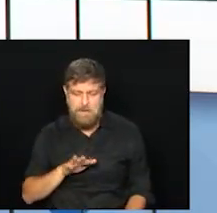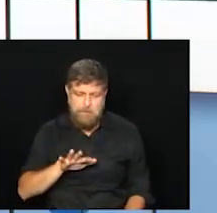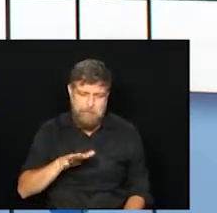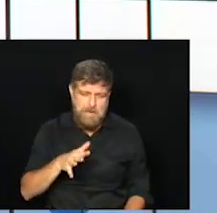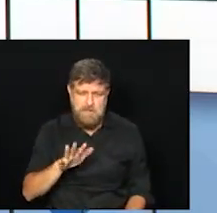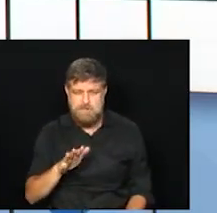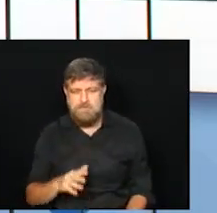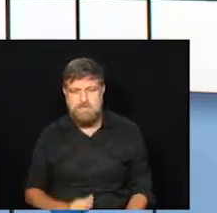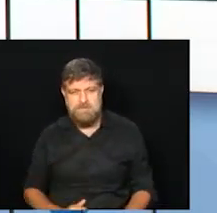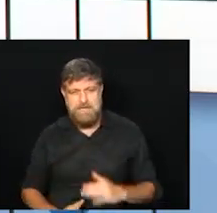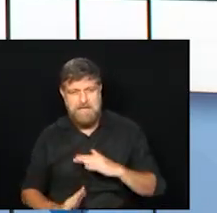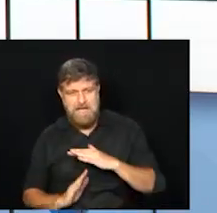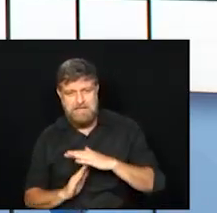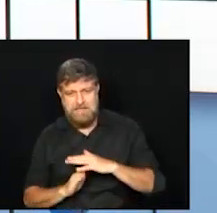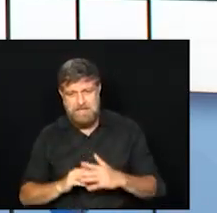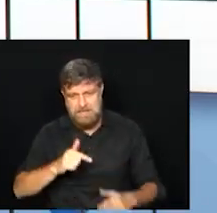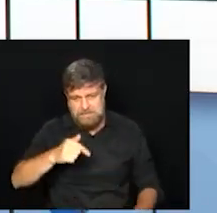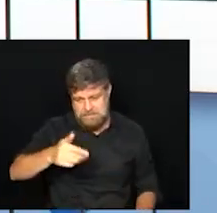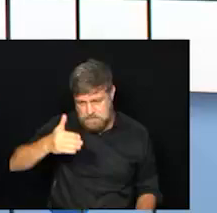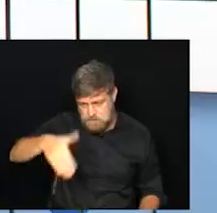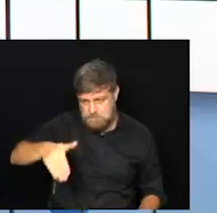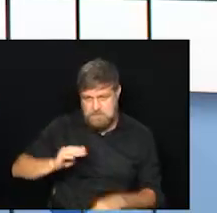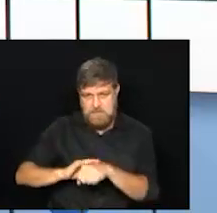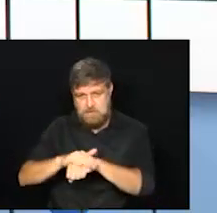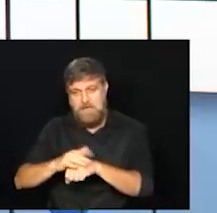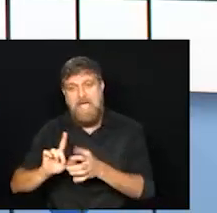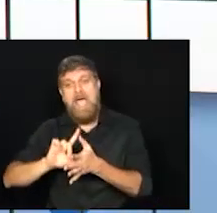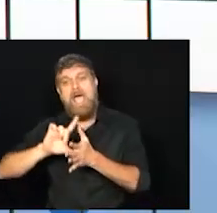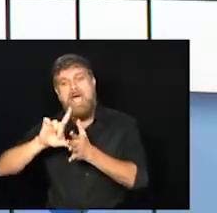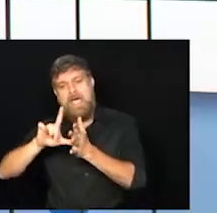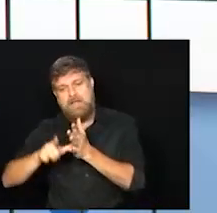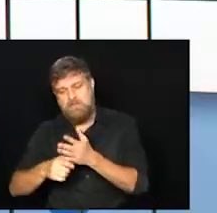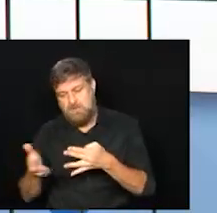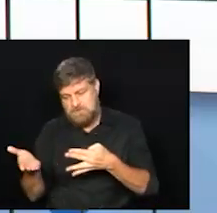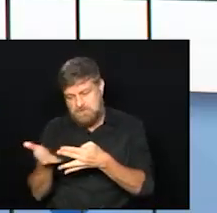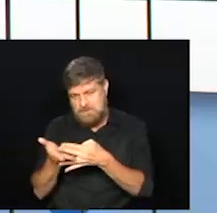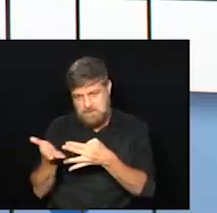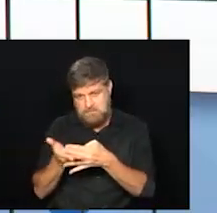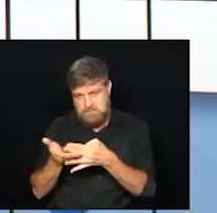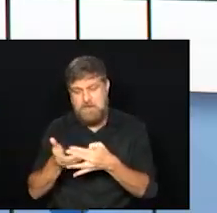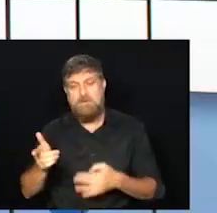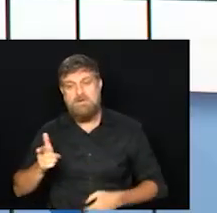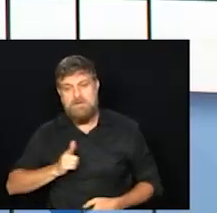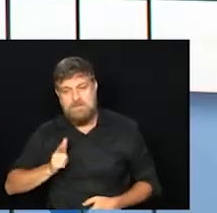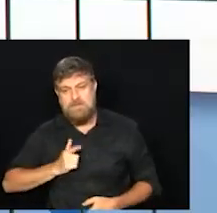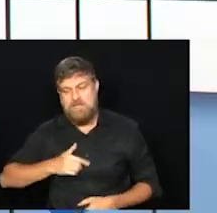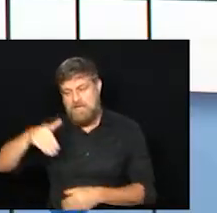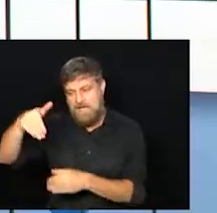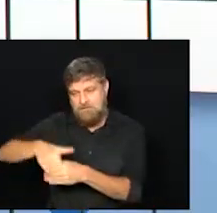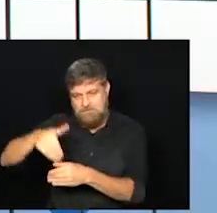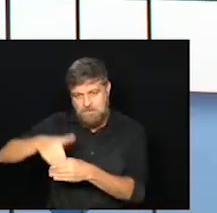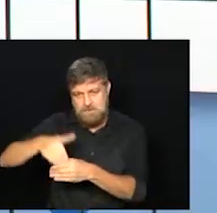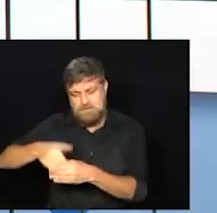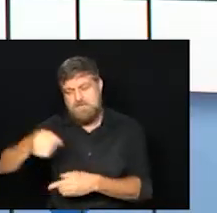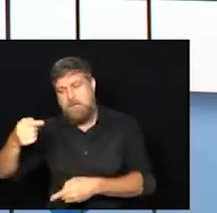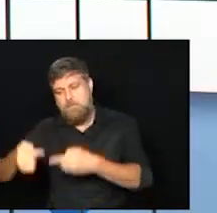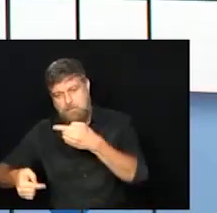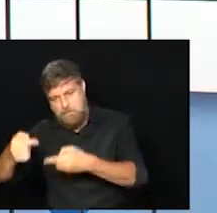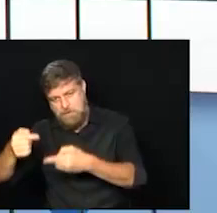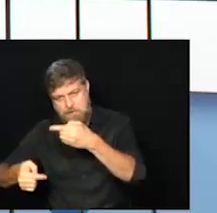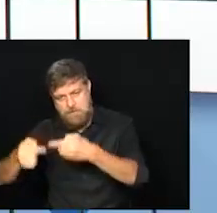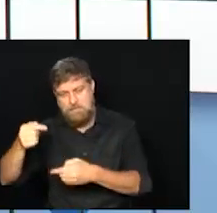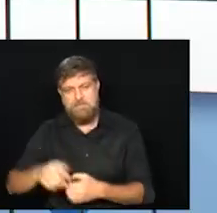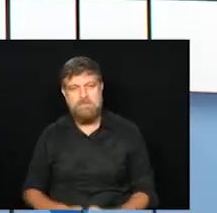de ir por volta até de 7h30 da noite. E após o intervalo regimental é que acontecem, então, as discussões